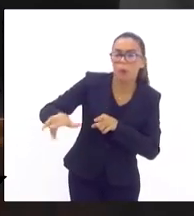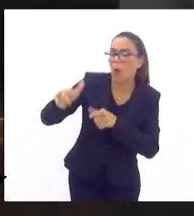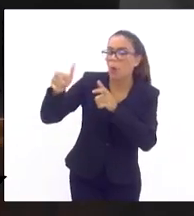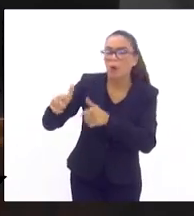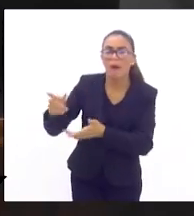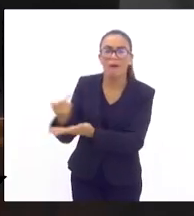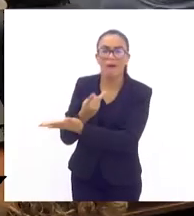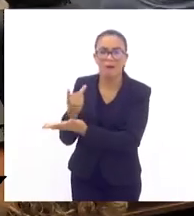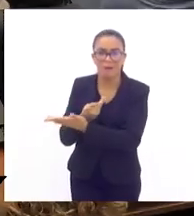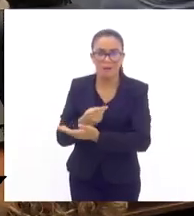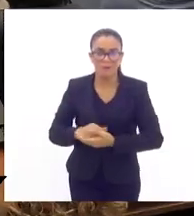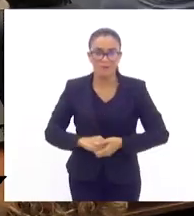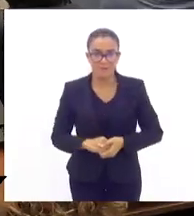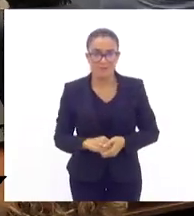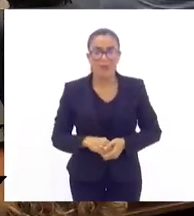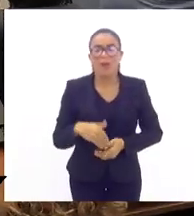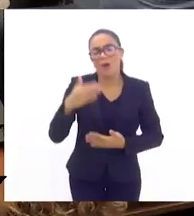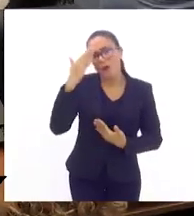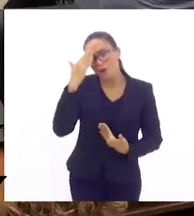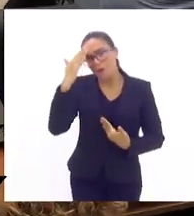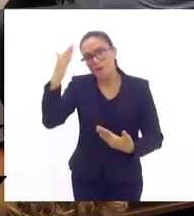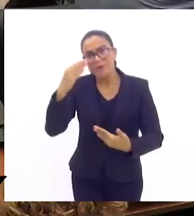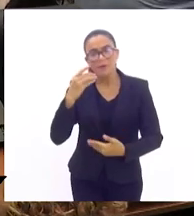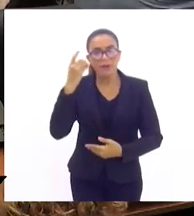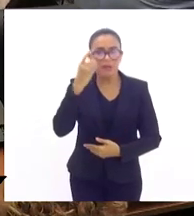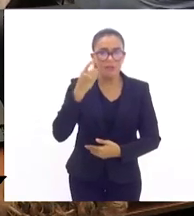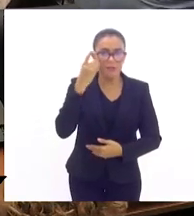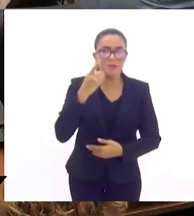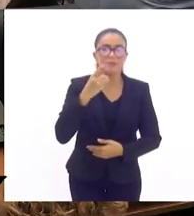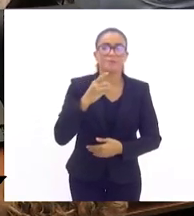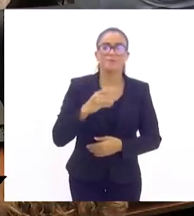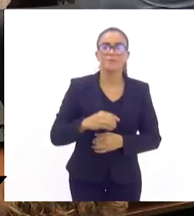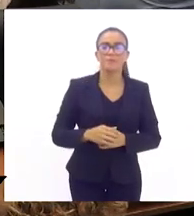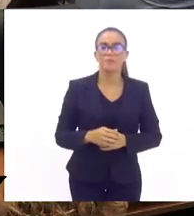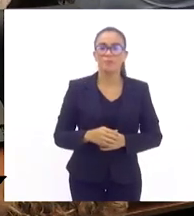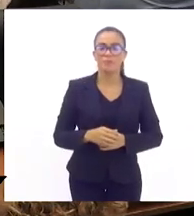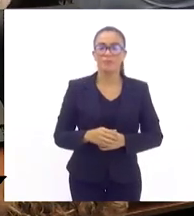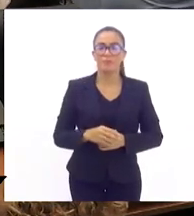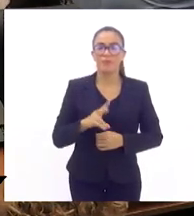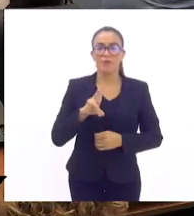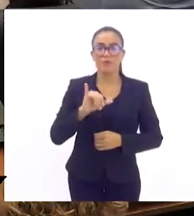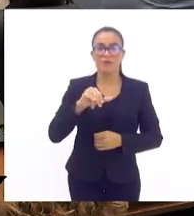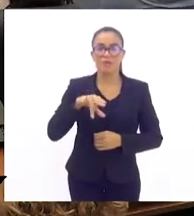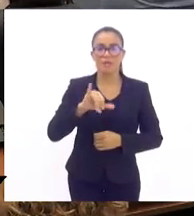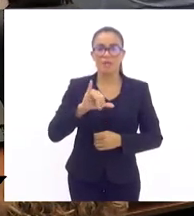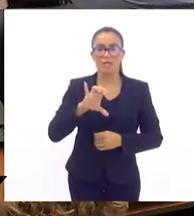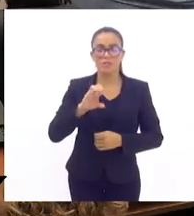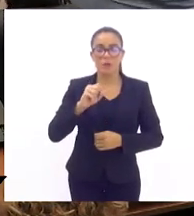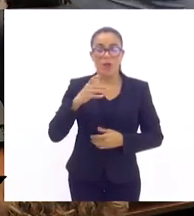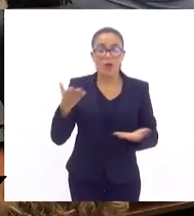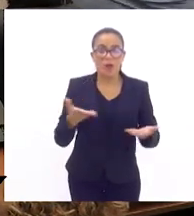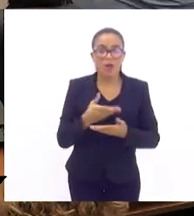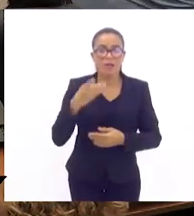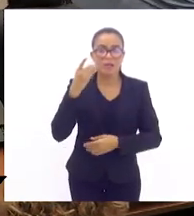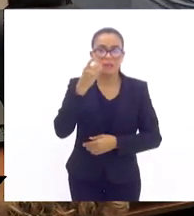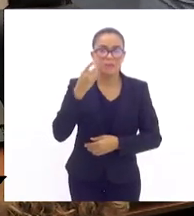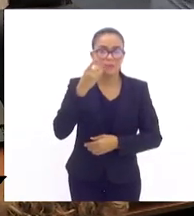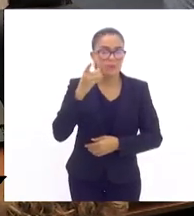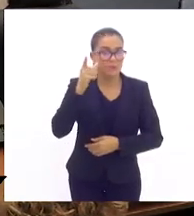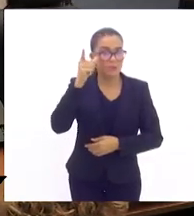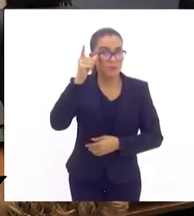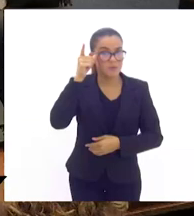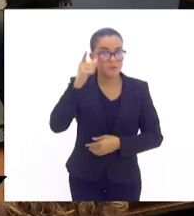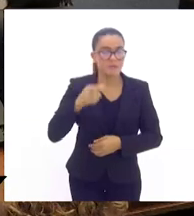presidente. Obrigado ao deputado Vinícius Cozzolino. Vou passar agora para a deputada Lucinha, por favor.